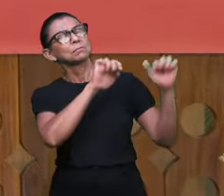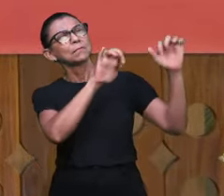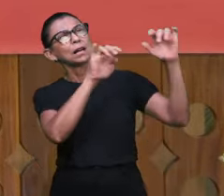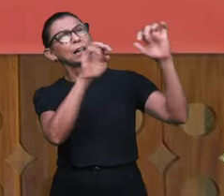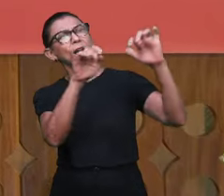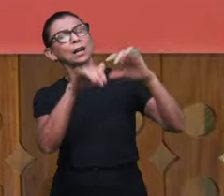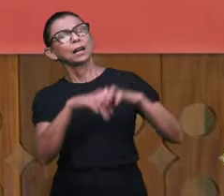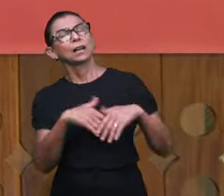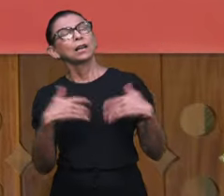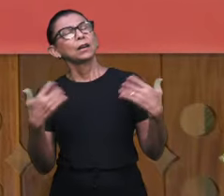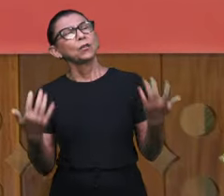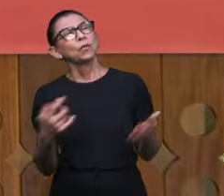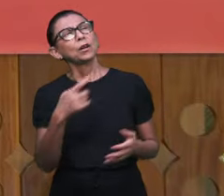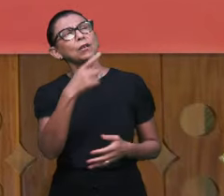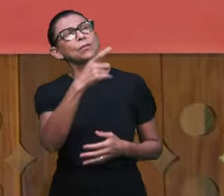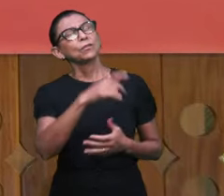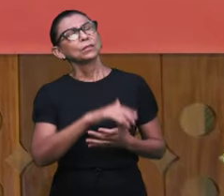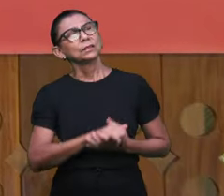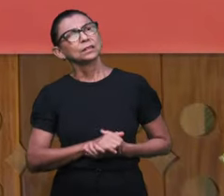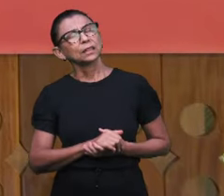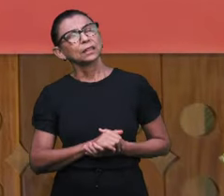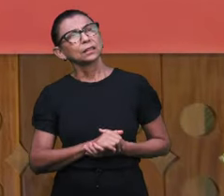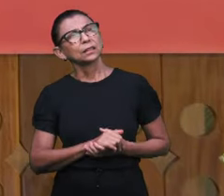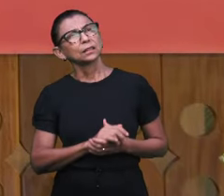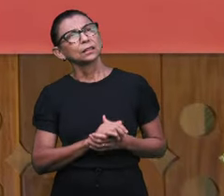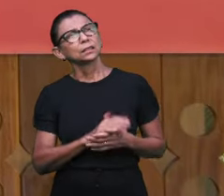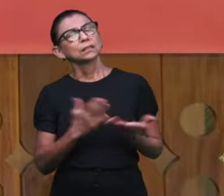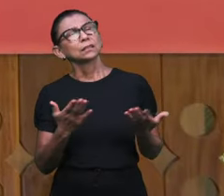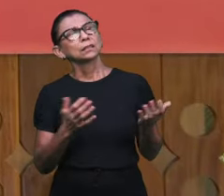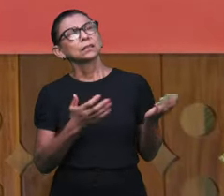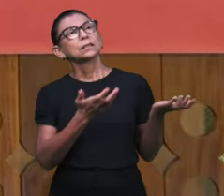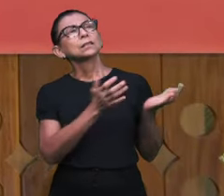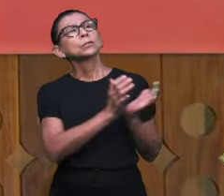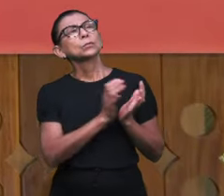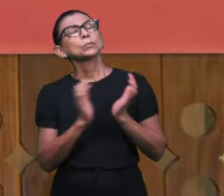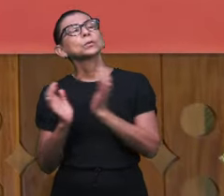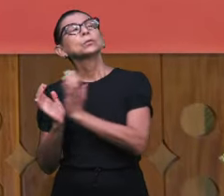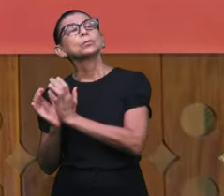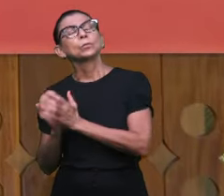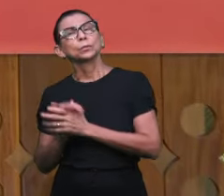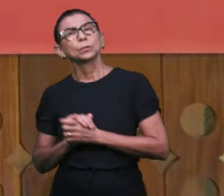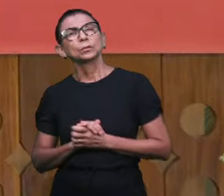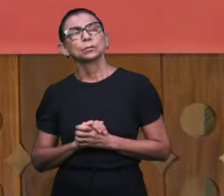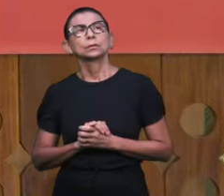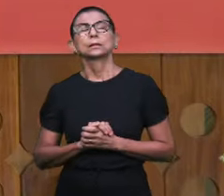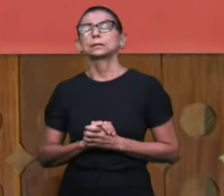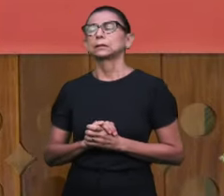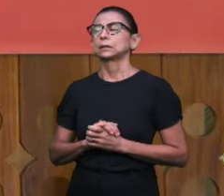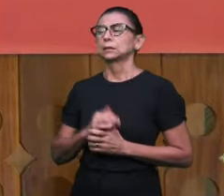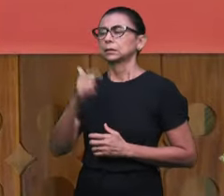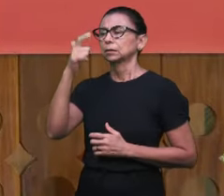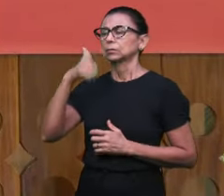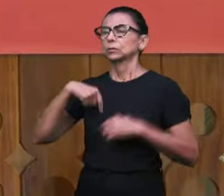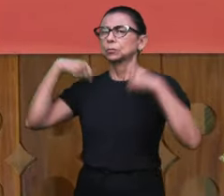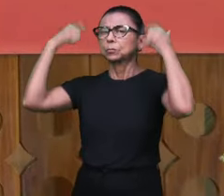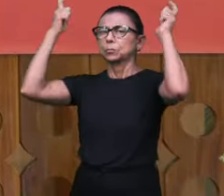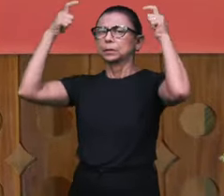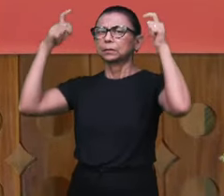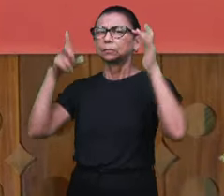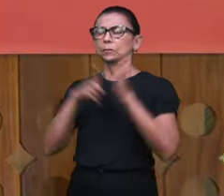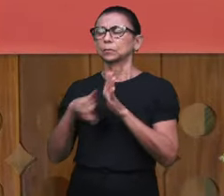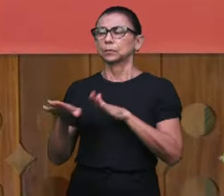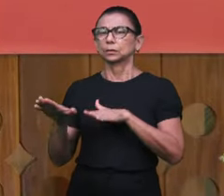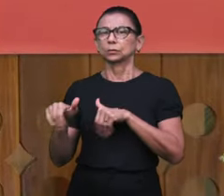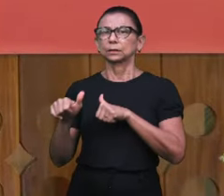do nosso lado ou do lado? Não sou do lado nenhum, eu sou o príncipe dos exércitos do Senhor. Então veja